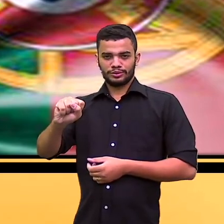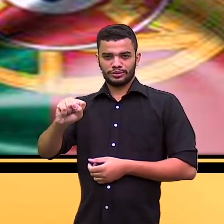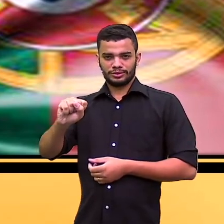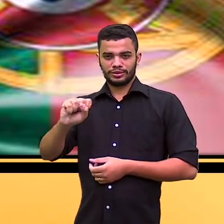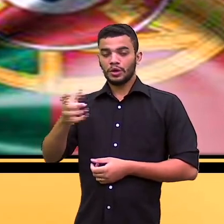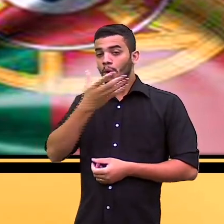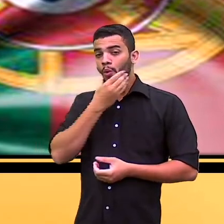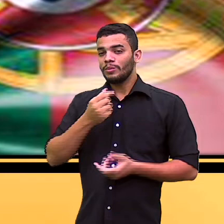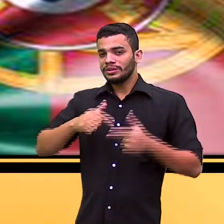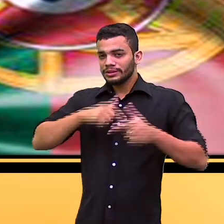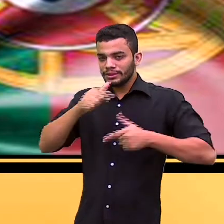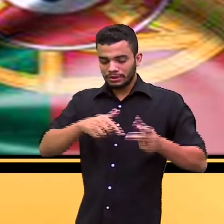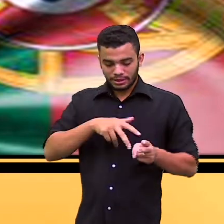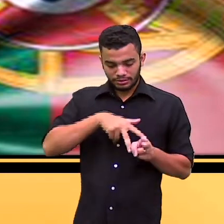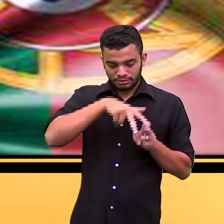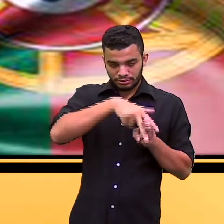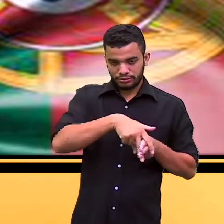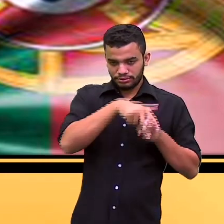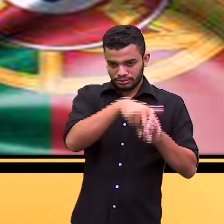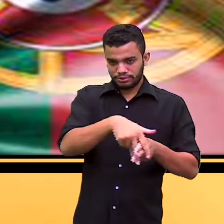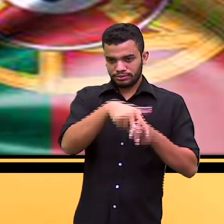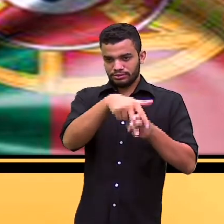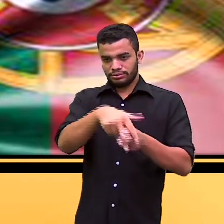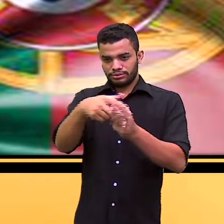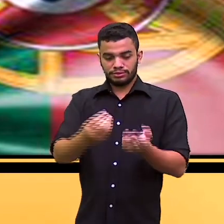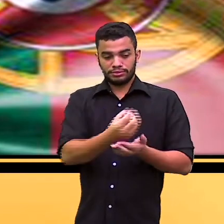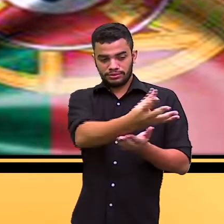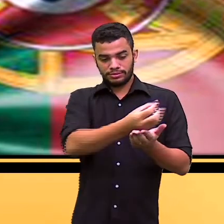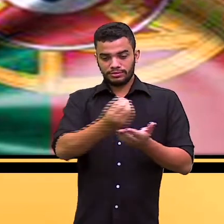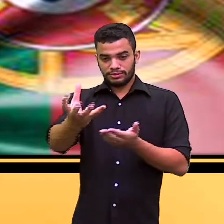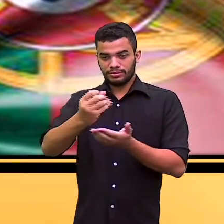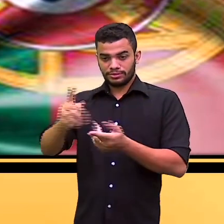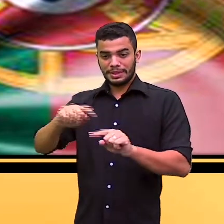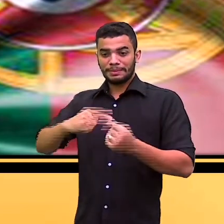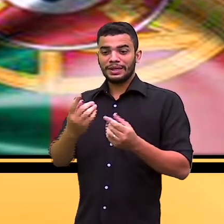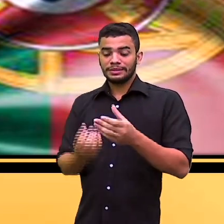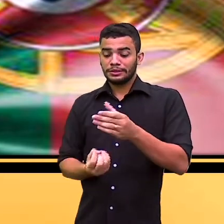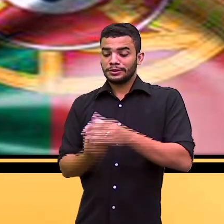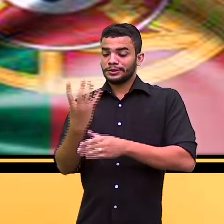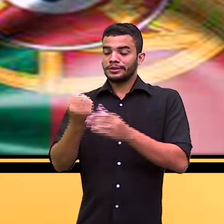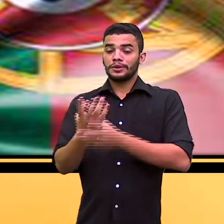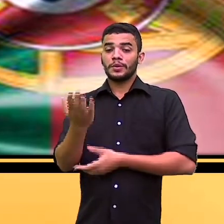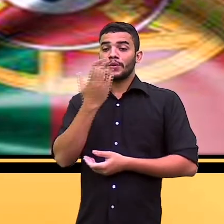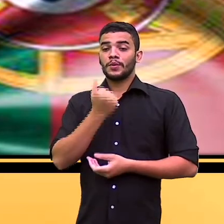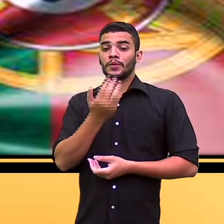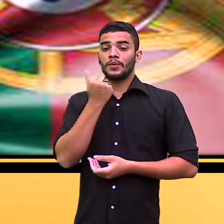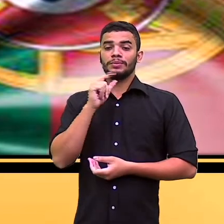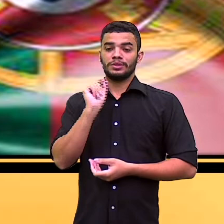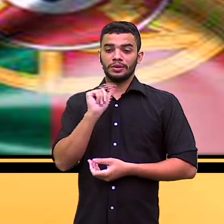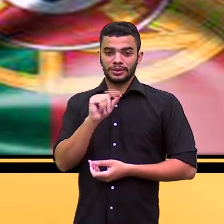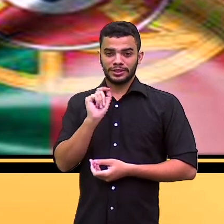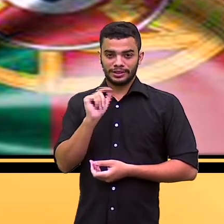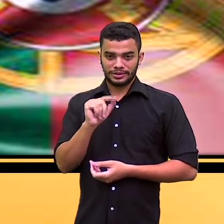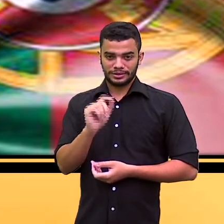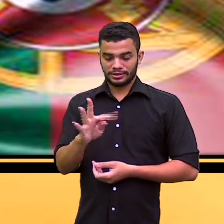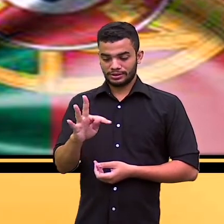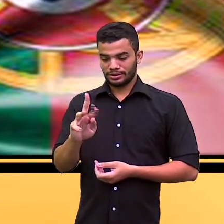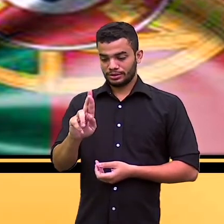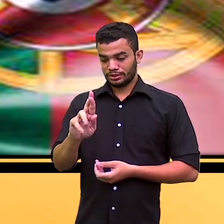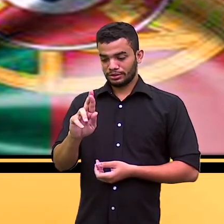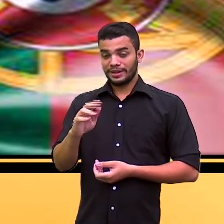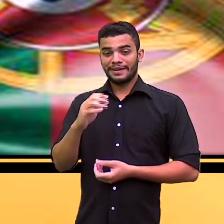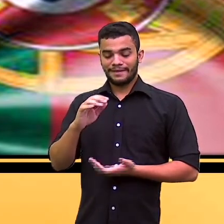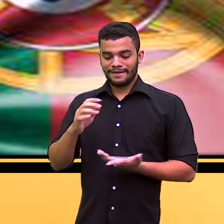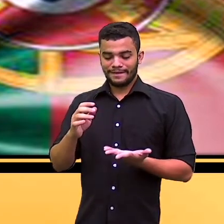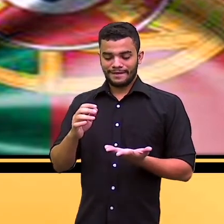porco eram embebidas em óleo, aquelas famosas carnes de lata. Então, quando chegava, fazia esse tropeiro lá